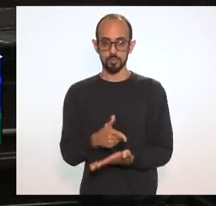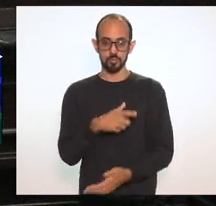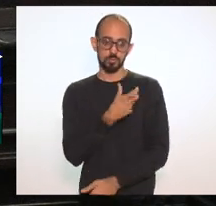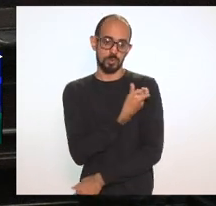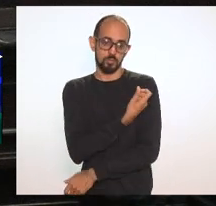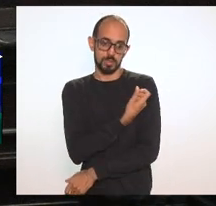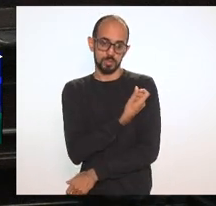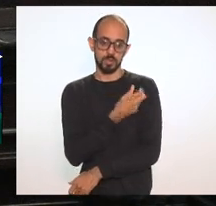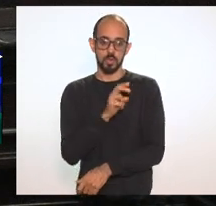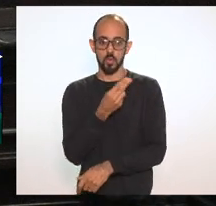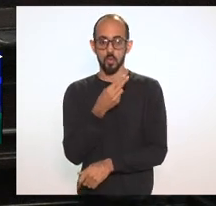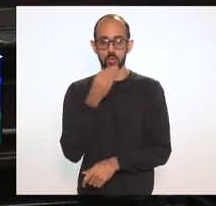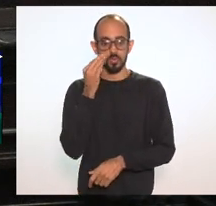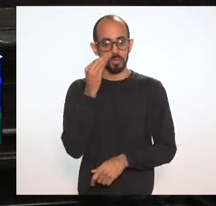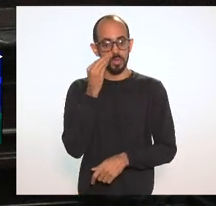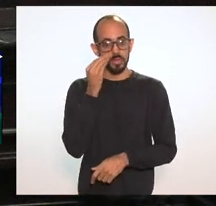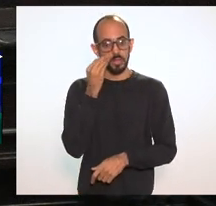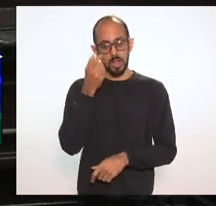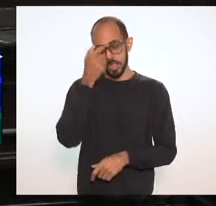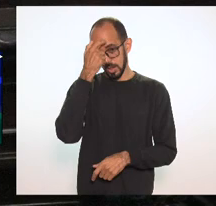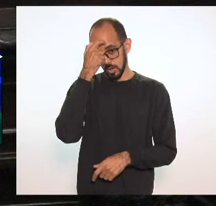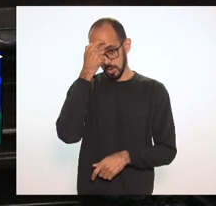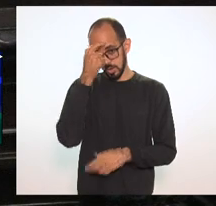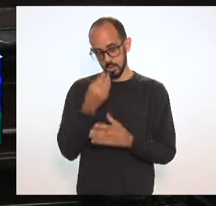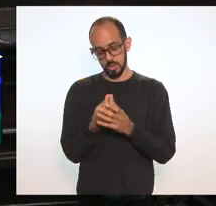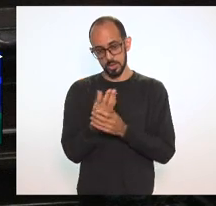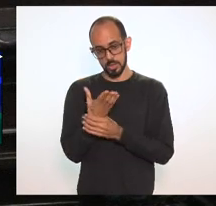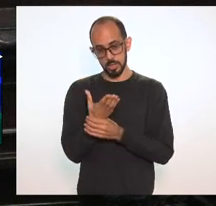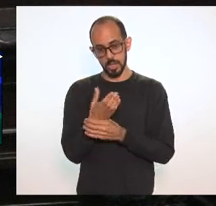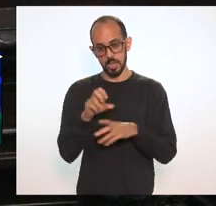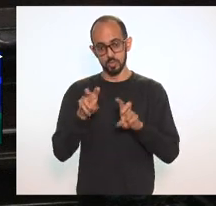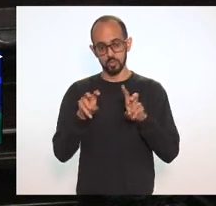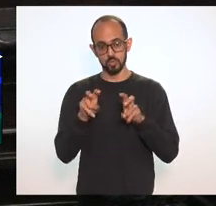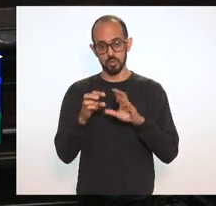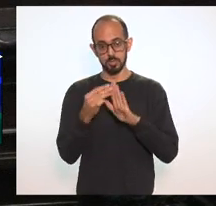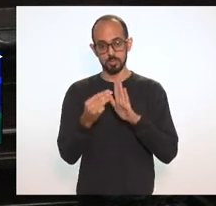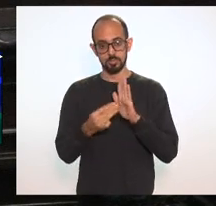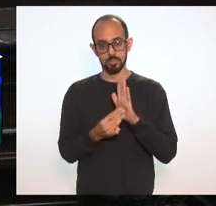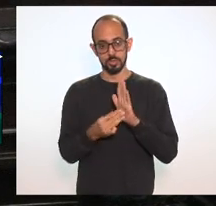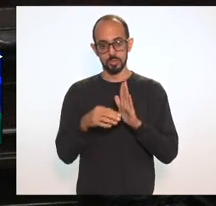muito tentar concientizar o indivíduo sobre as medidas sanitárias